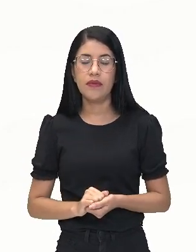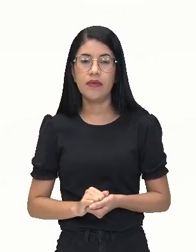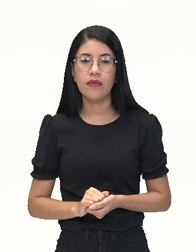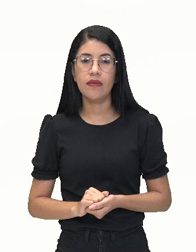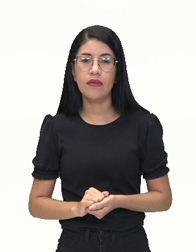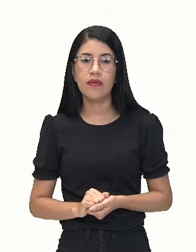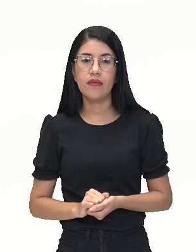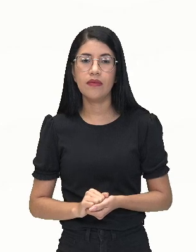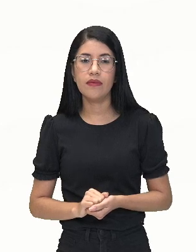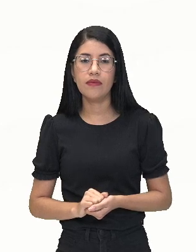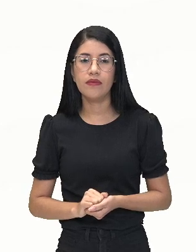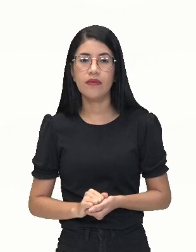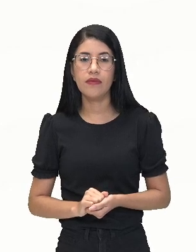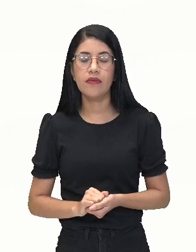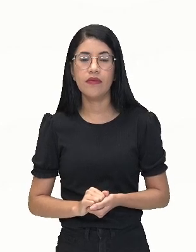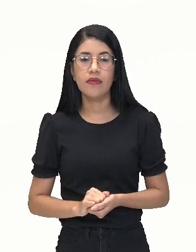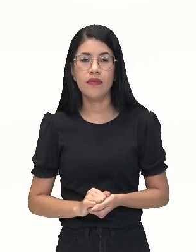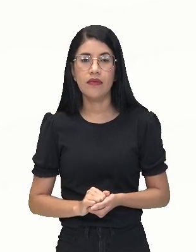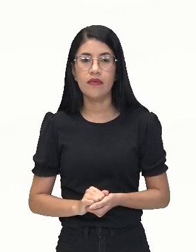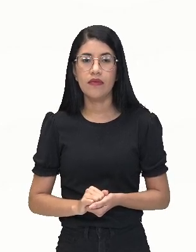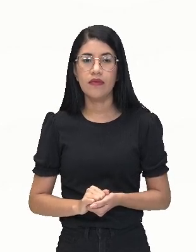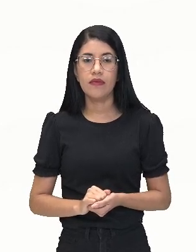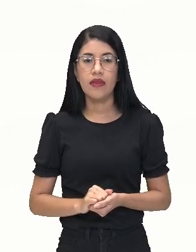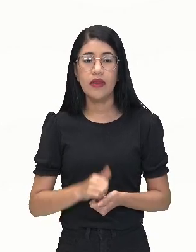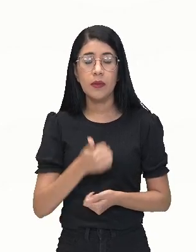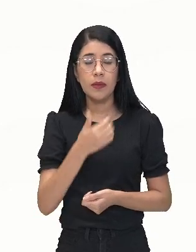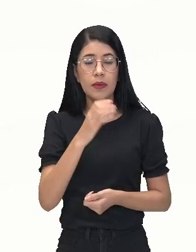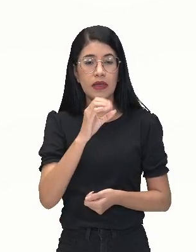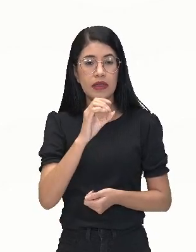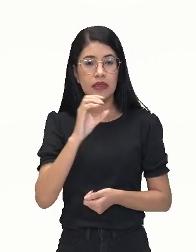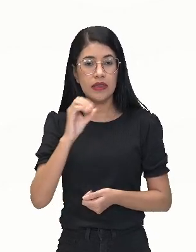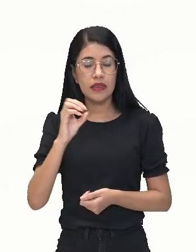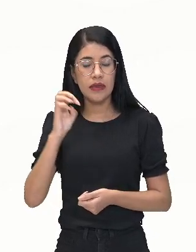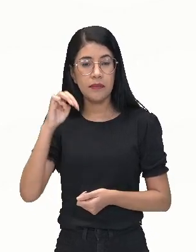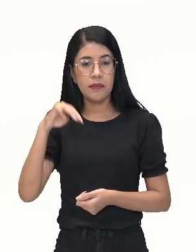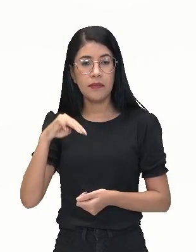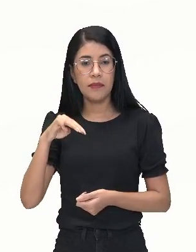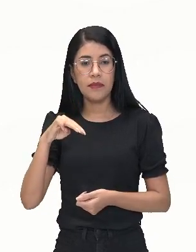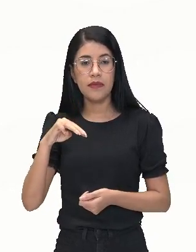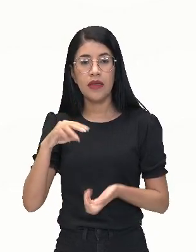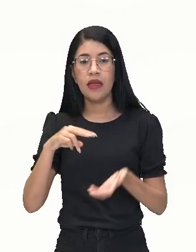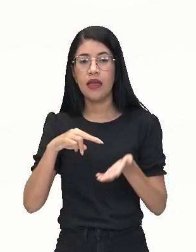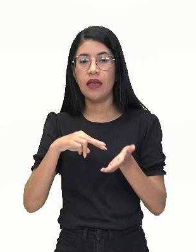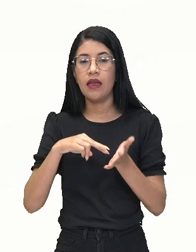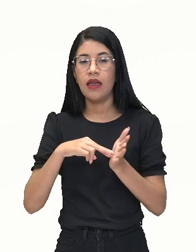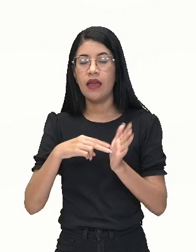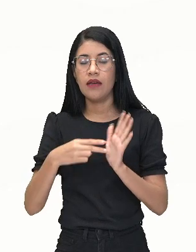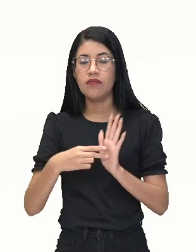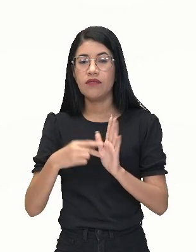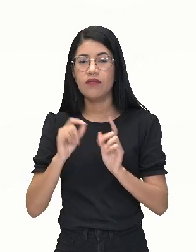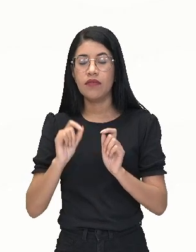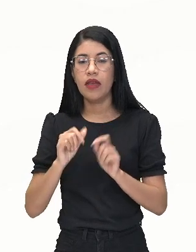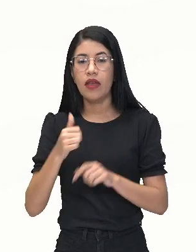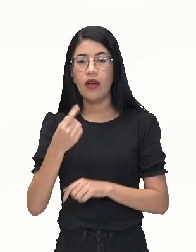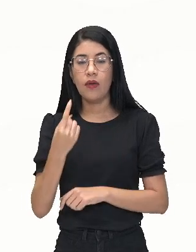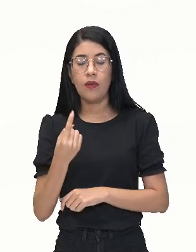tá. Então, 100 metros agora equivale a quantos centímetros? 1 metro